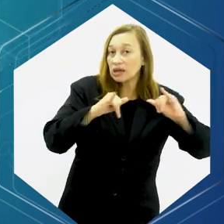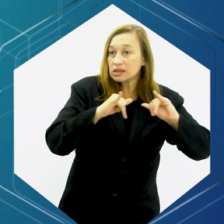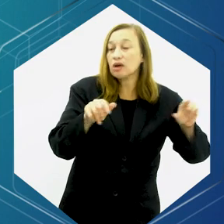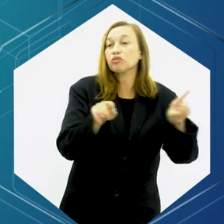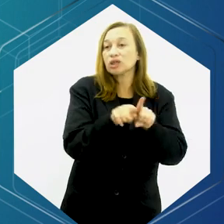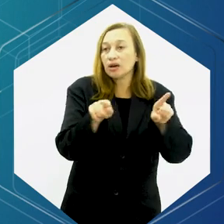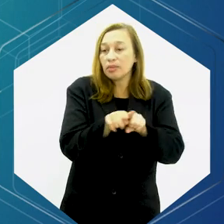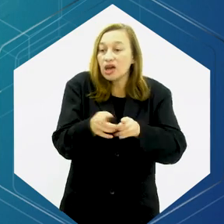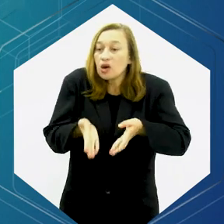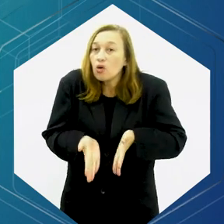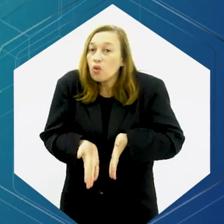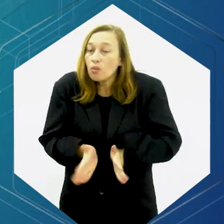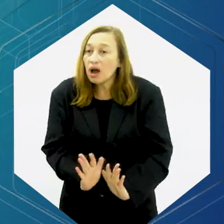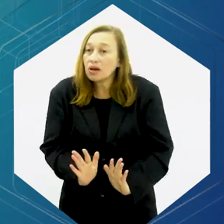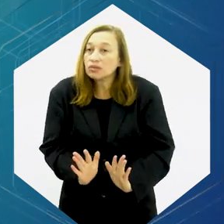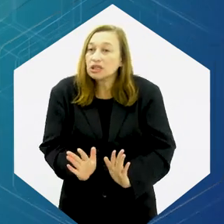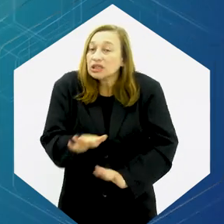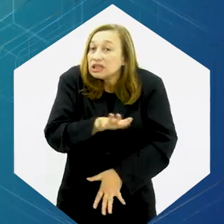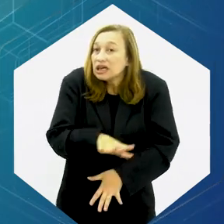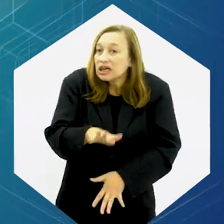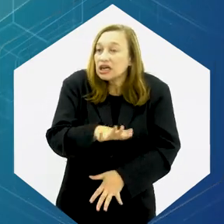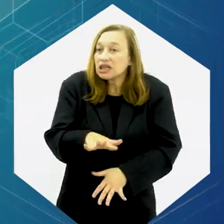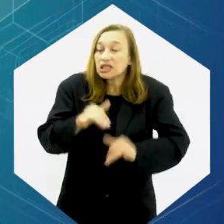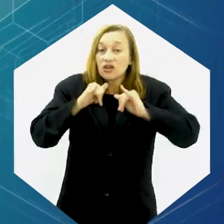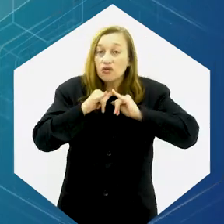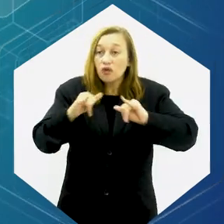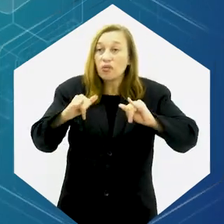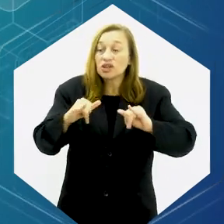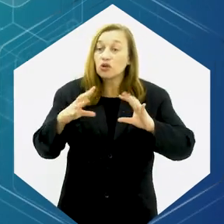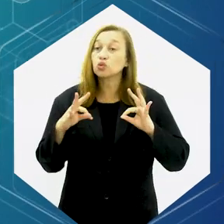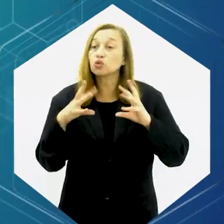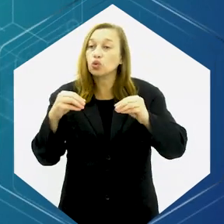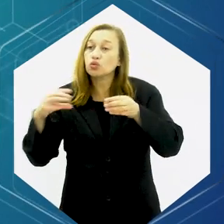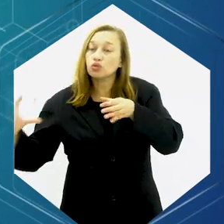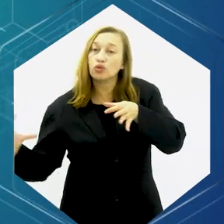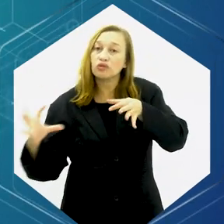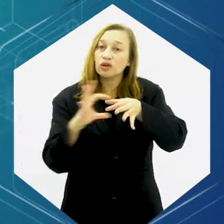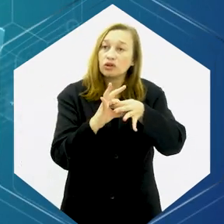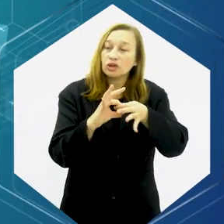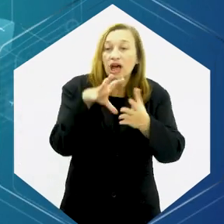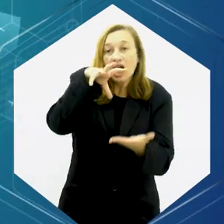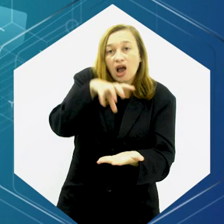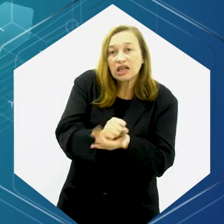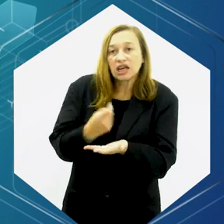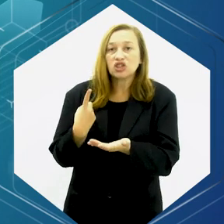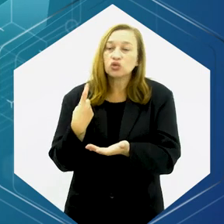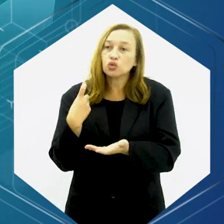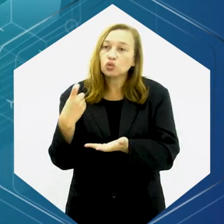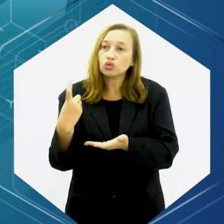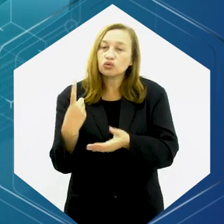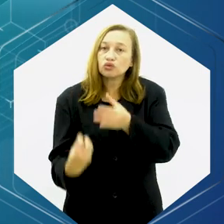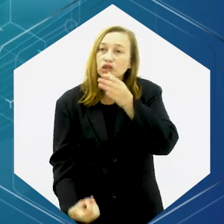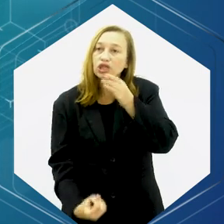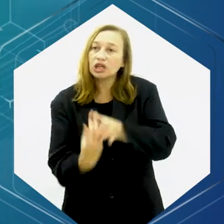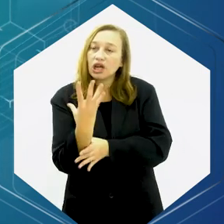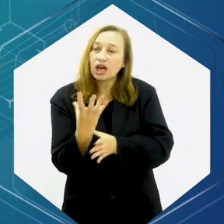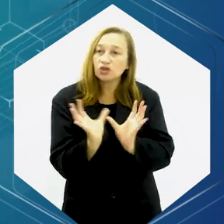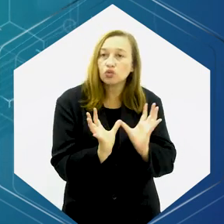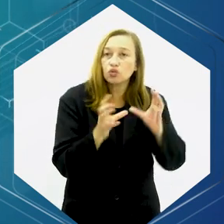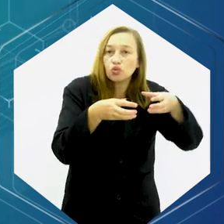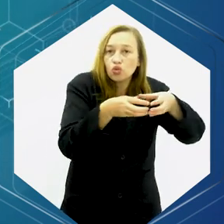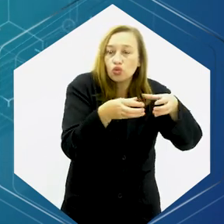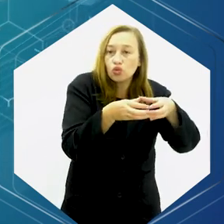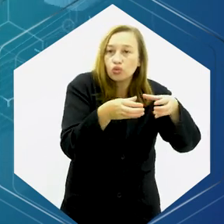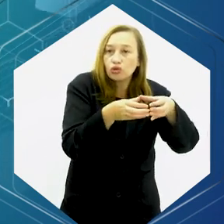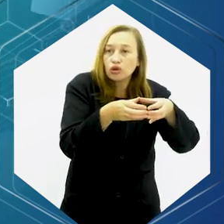né e condições de nascimento da criança eh esse sistema ele foi vinculado a esse cadastro único e foi construída então a